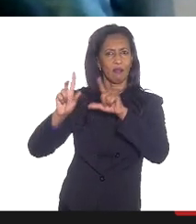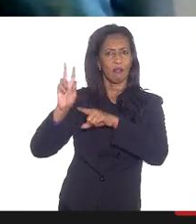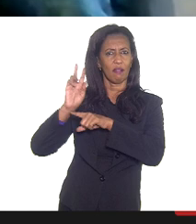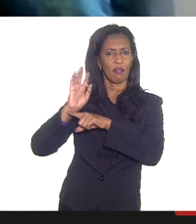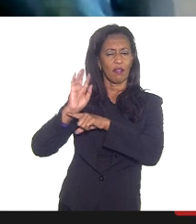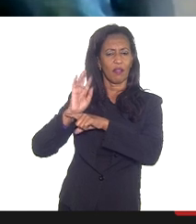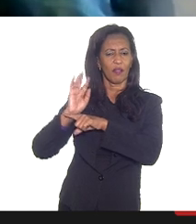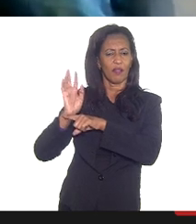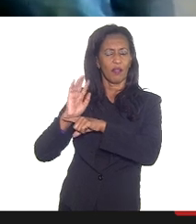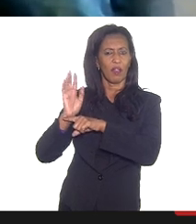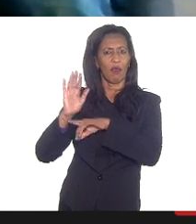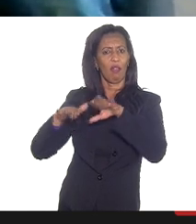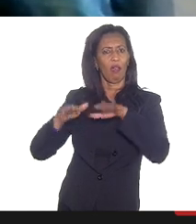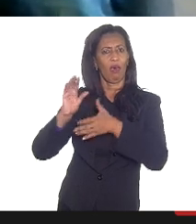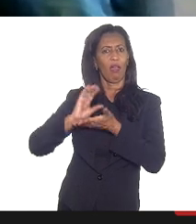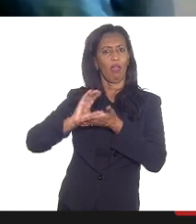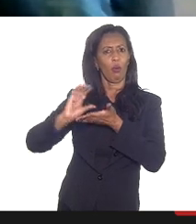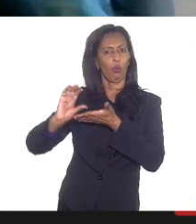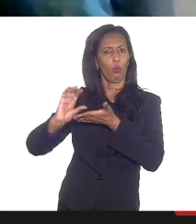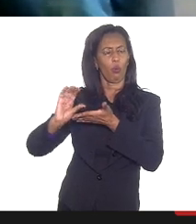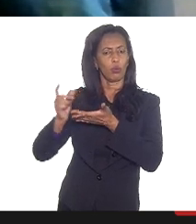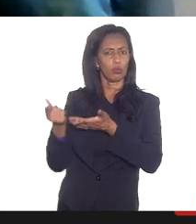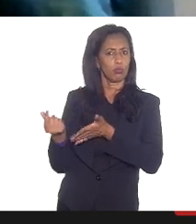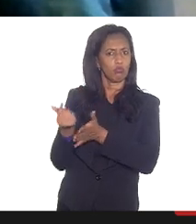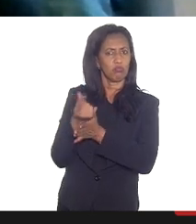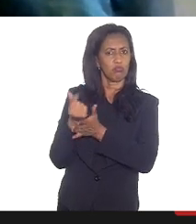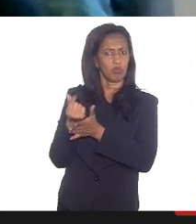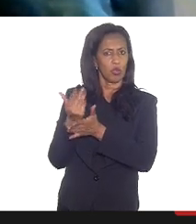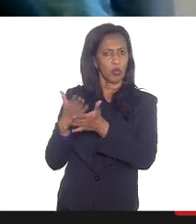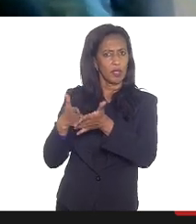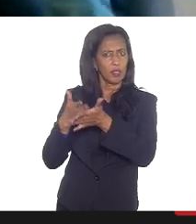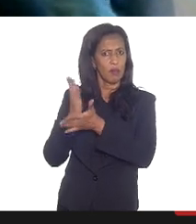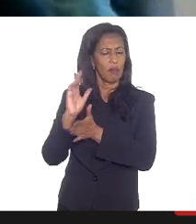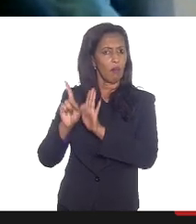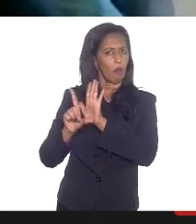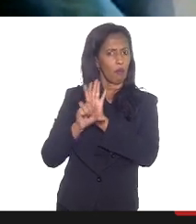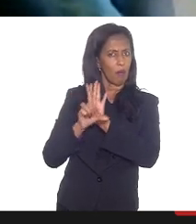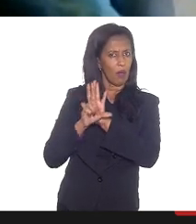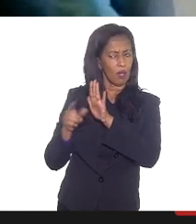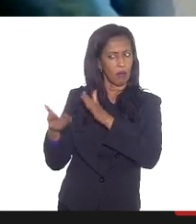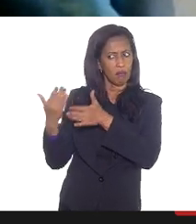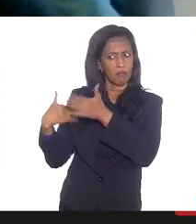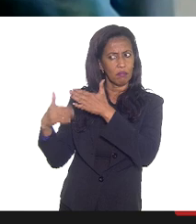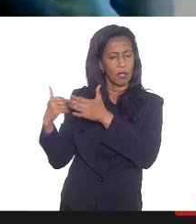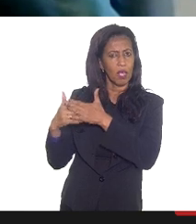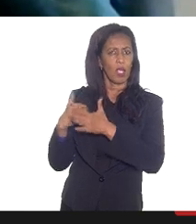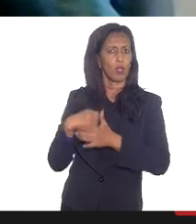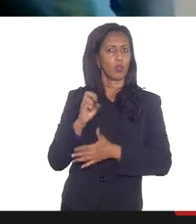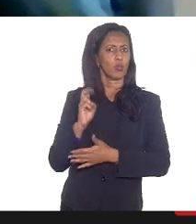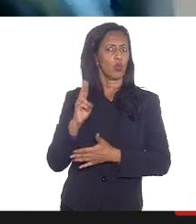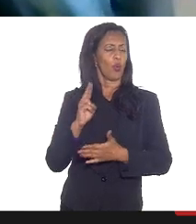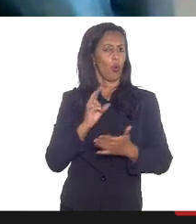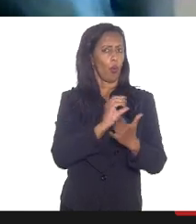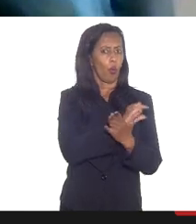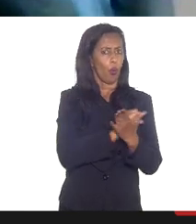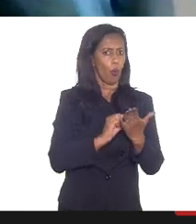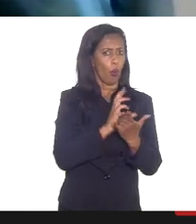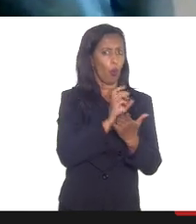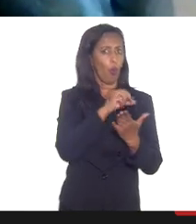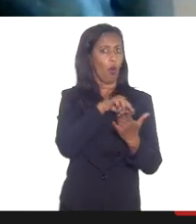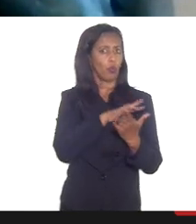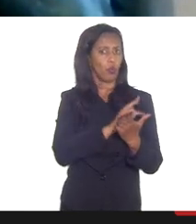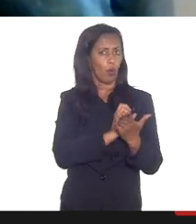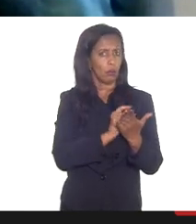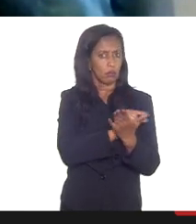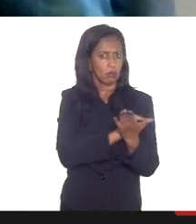de recursos financeiros. Nós aprovamos uma lei recente, da qual eu sou coautor com André Siciliano,